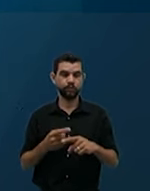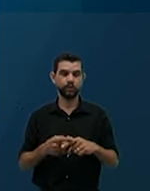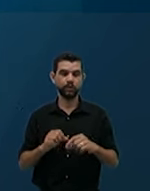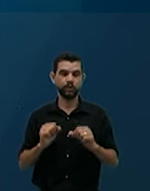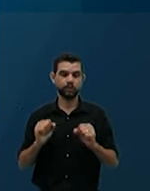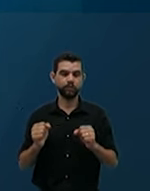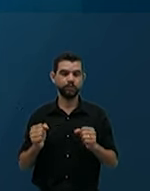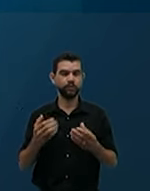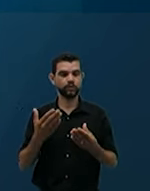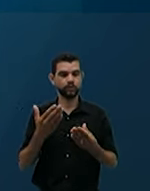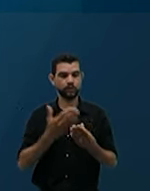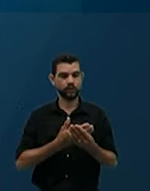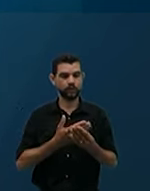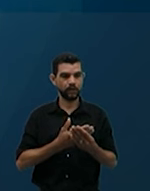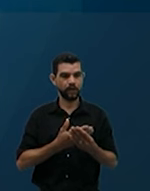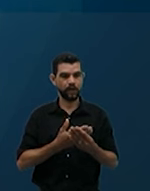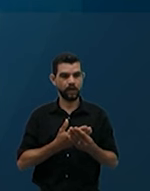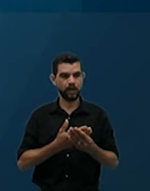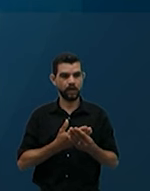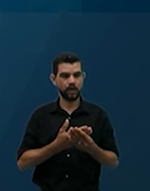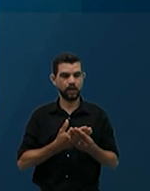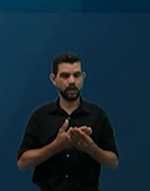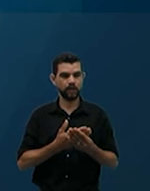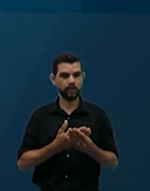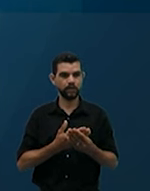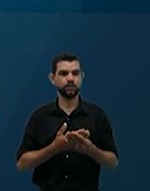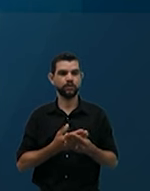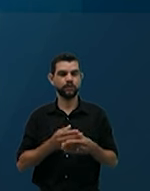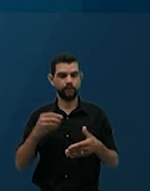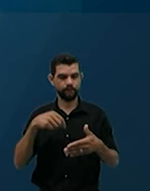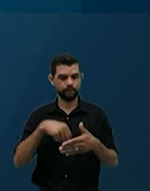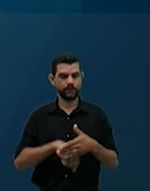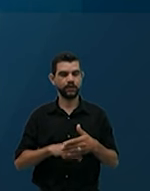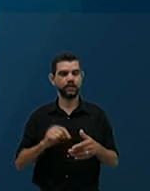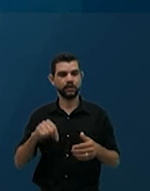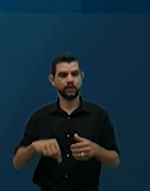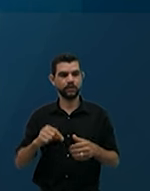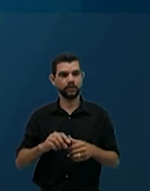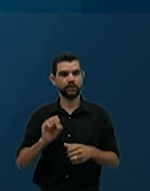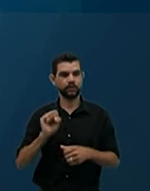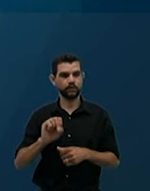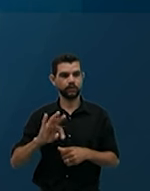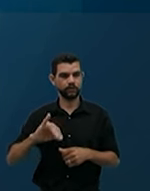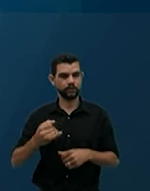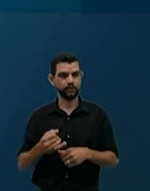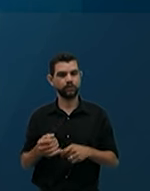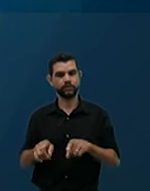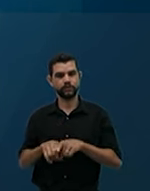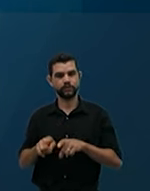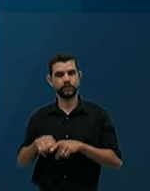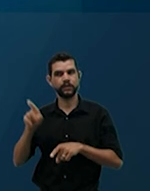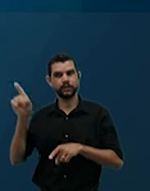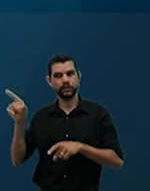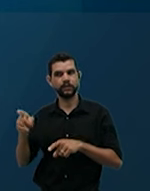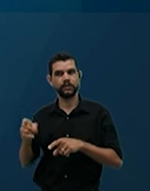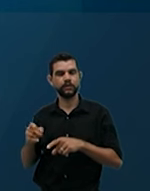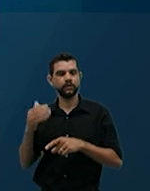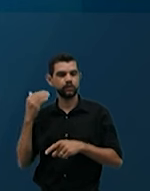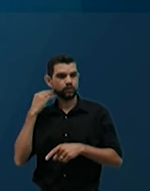Paraná, que assim seja. Porque creio eu que nós temos essa atribuição de resolver essas